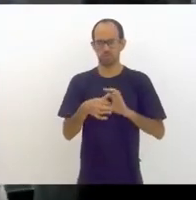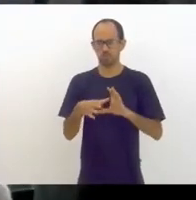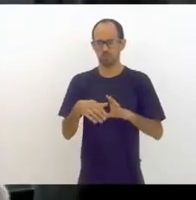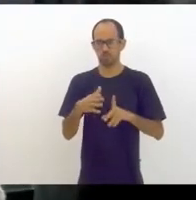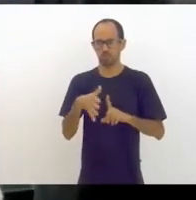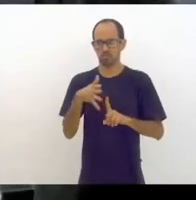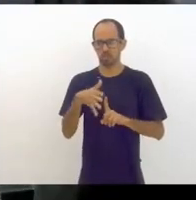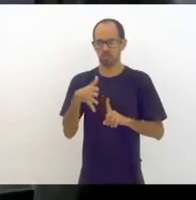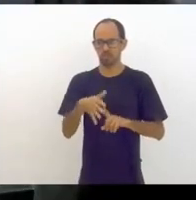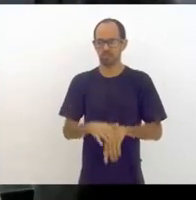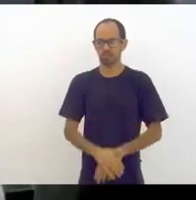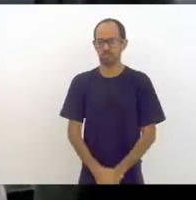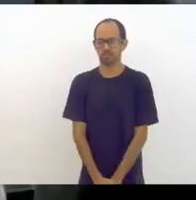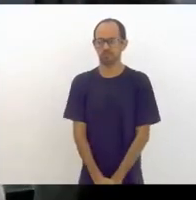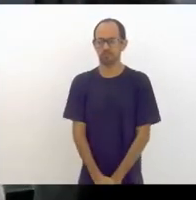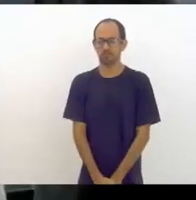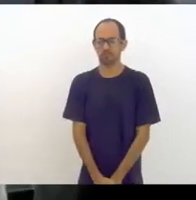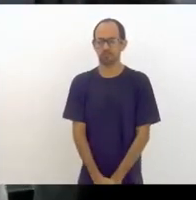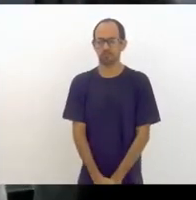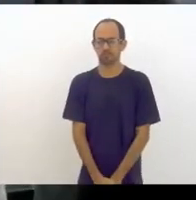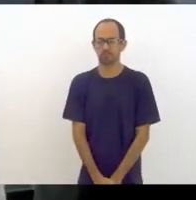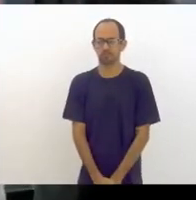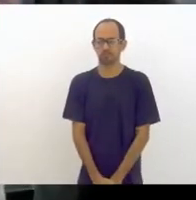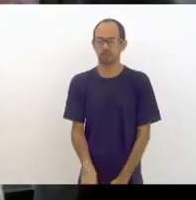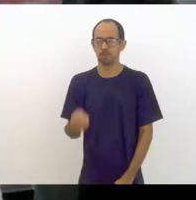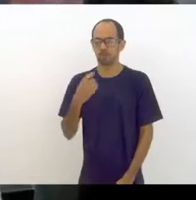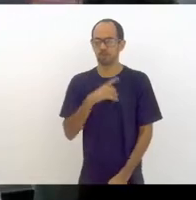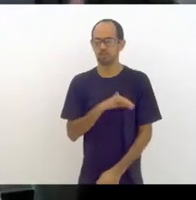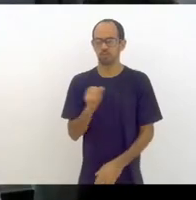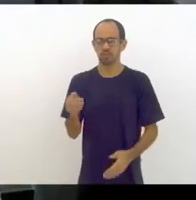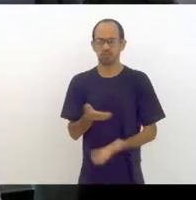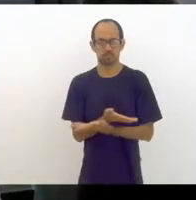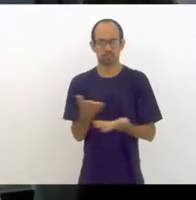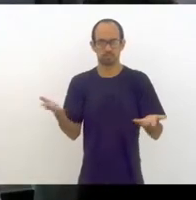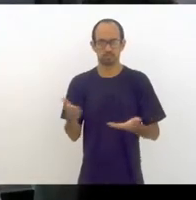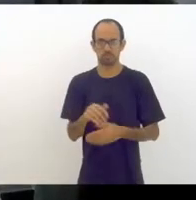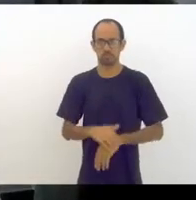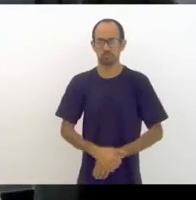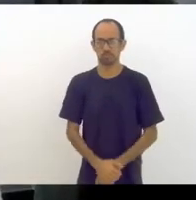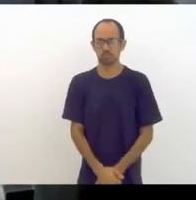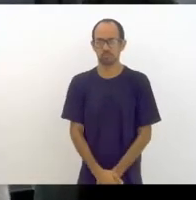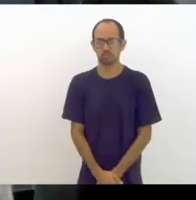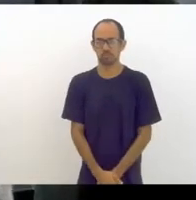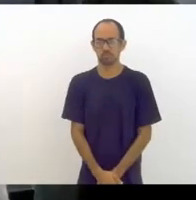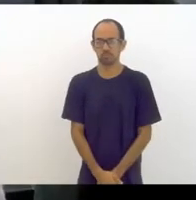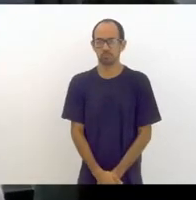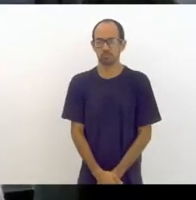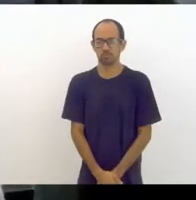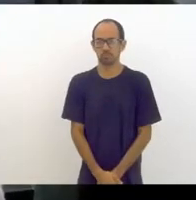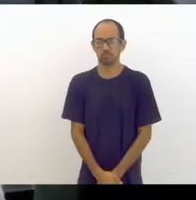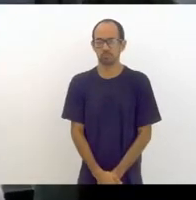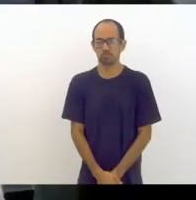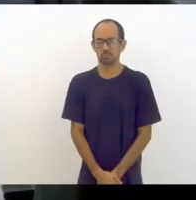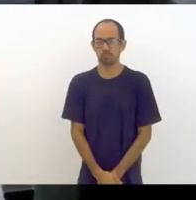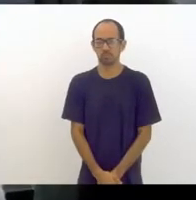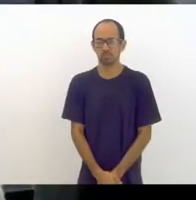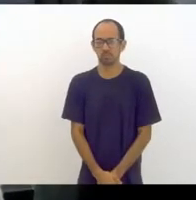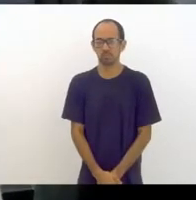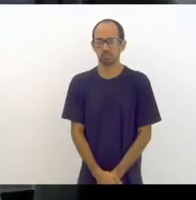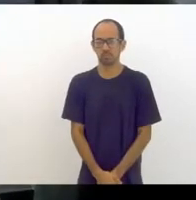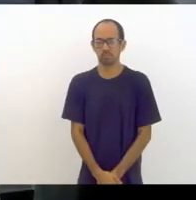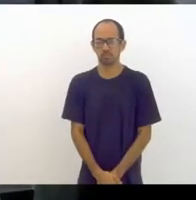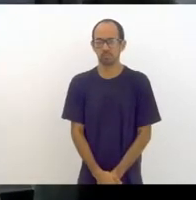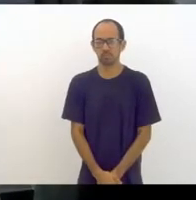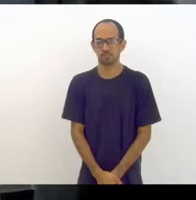Não, não, querida. Tá bom. Bom dia, pessoal. A gente tem uma apresentação para fazer, para ilustrar melhor. Fazer a forma mais rápida possível. Só vai